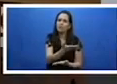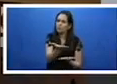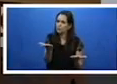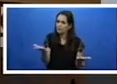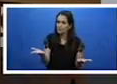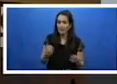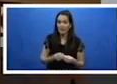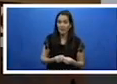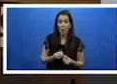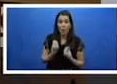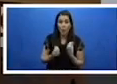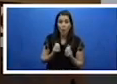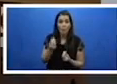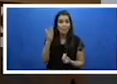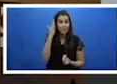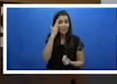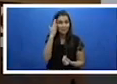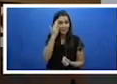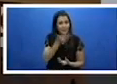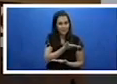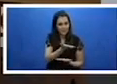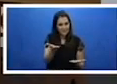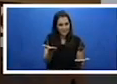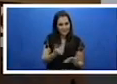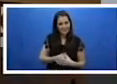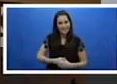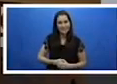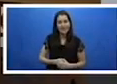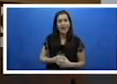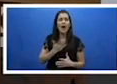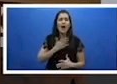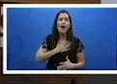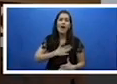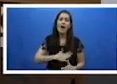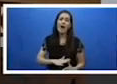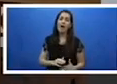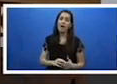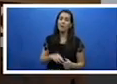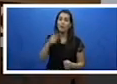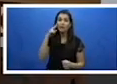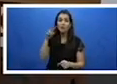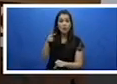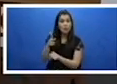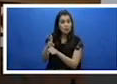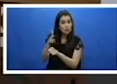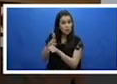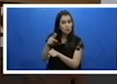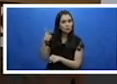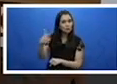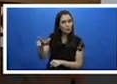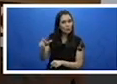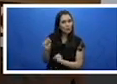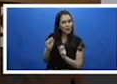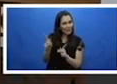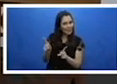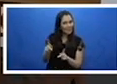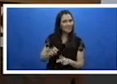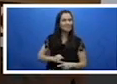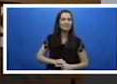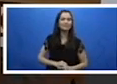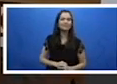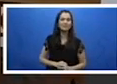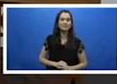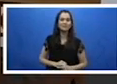com o entendimento de vocês, com calma, assistam a videoaula novamente, ok?